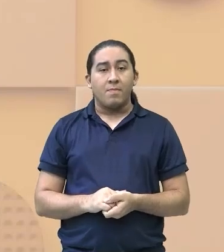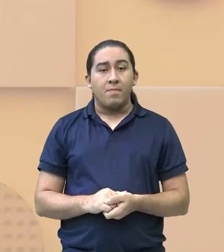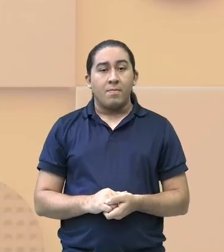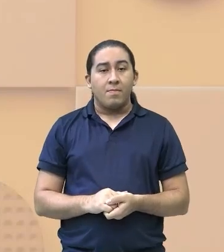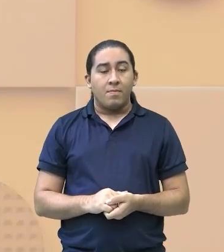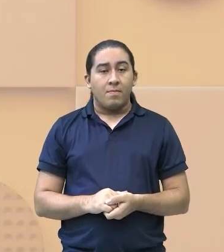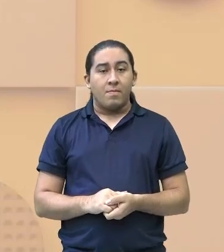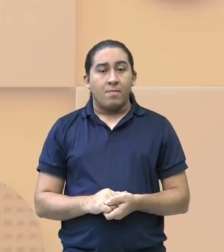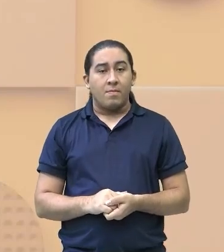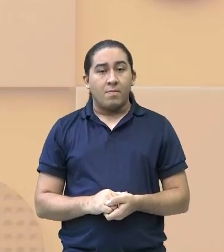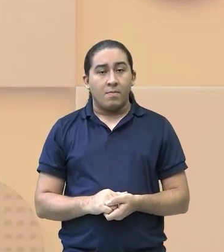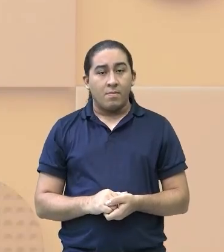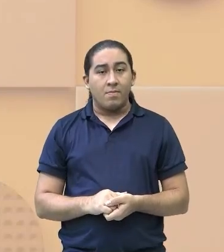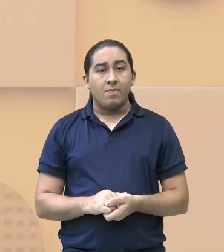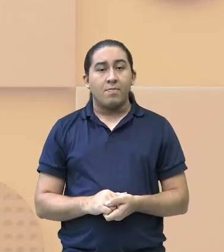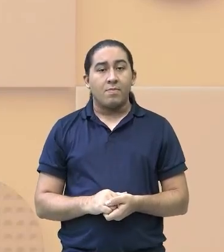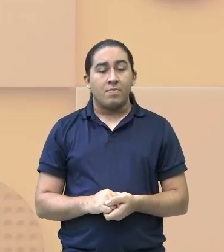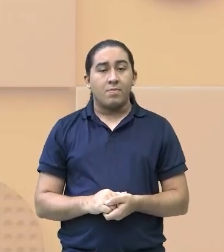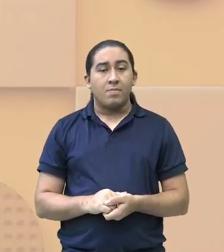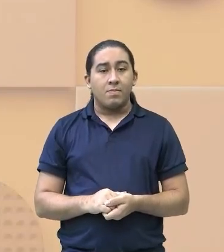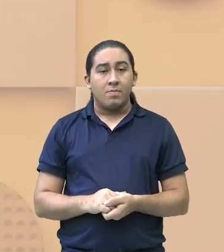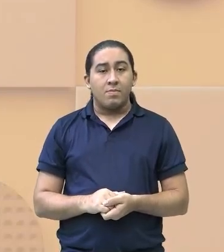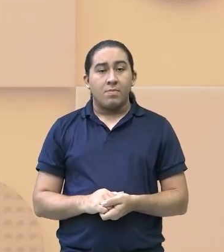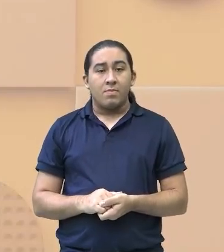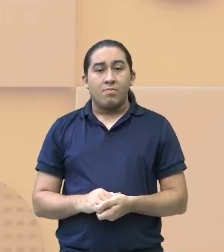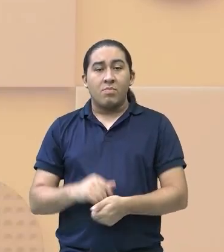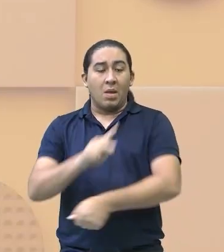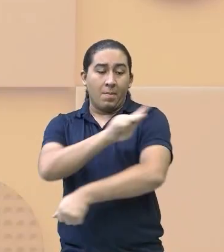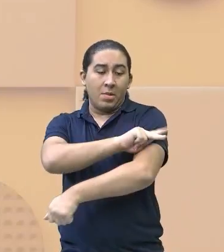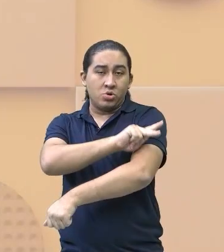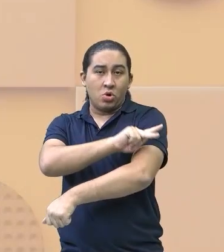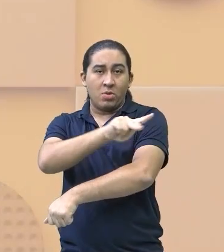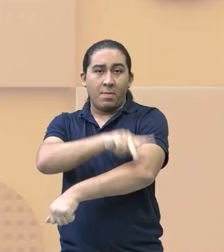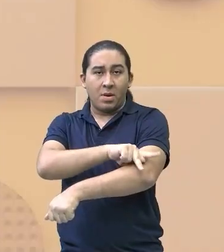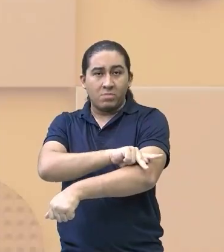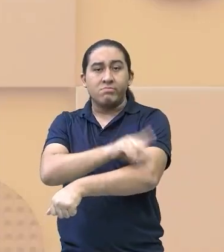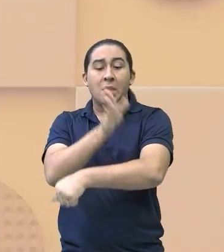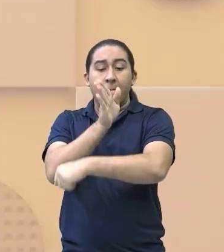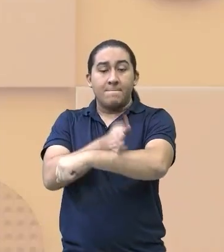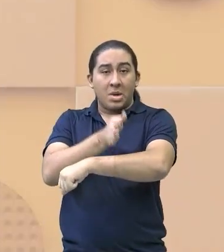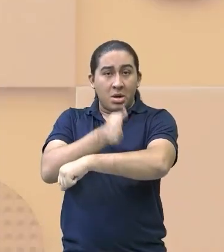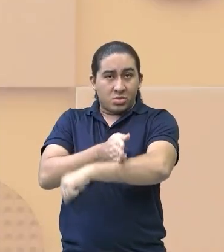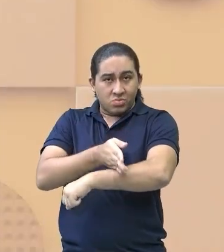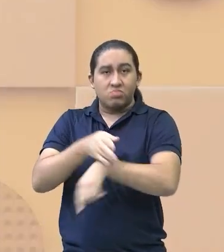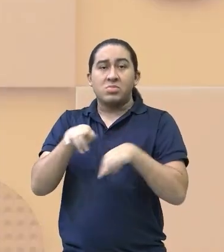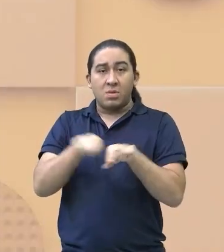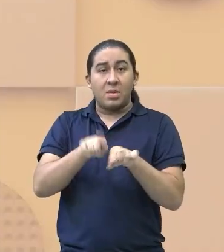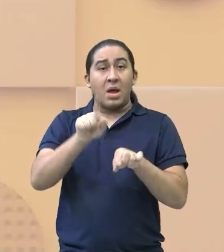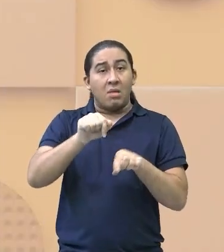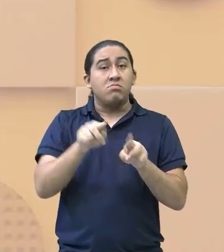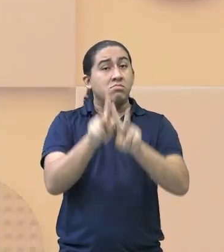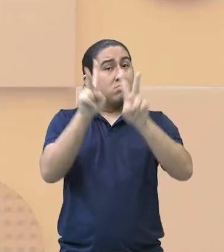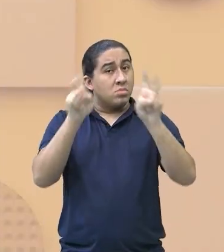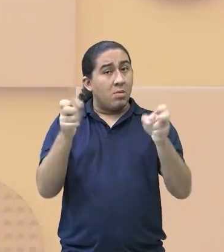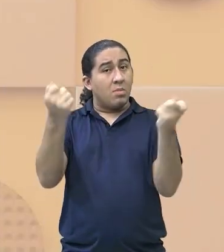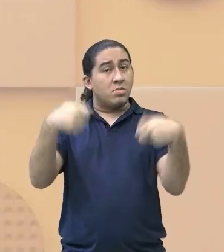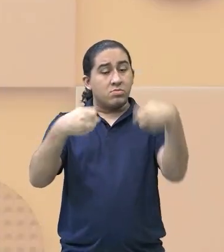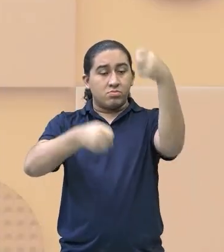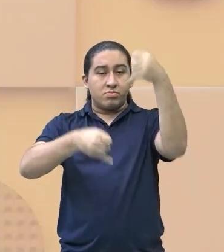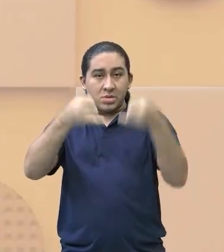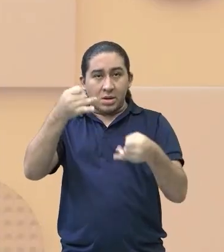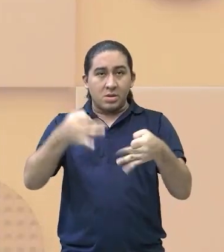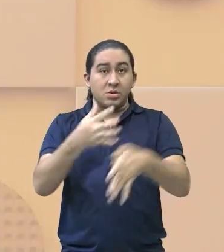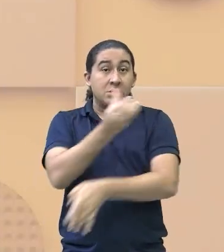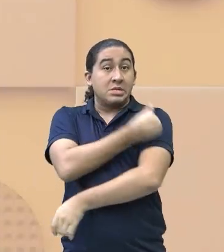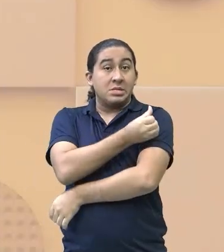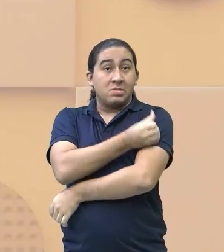né, tanto a história antiga e pegar um pouco, então, da história medieval, serão os assuntos mais trabalhados. Então, percebam,